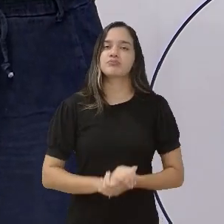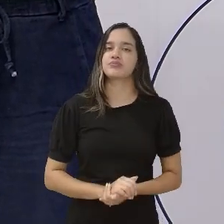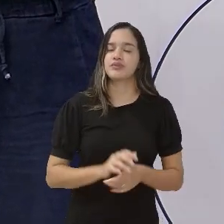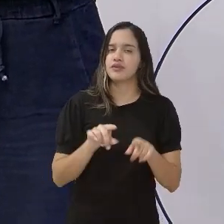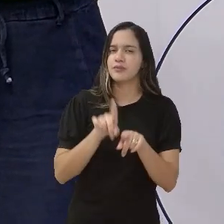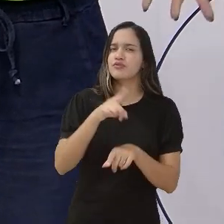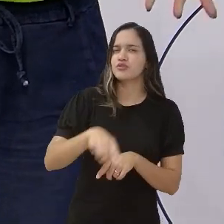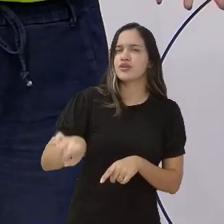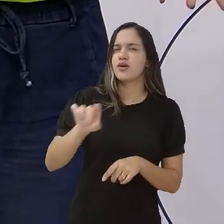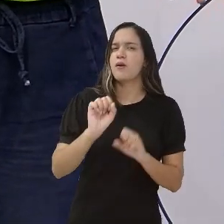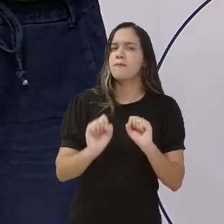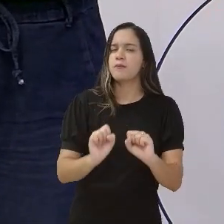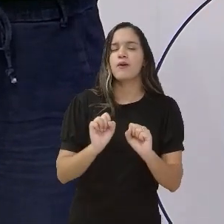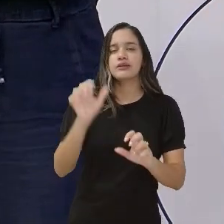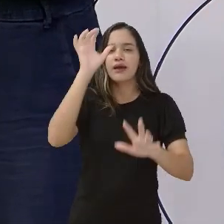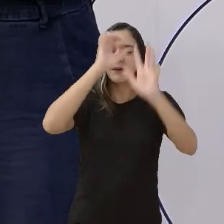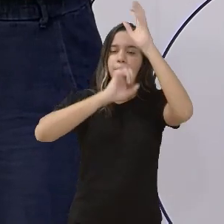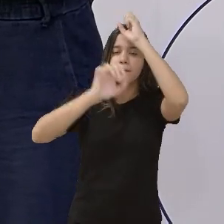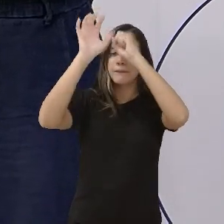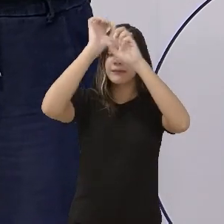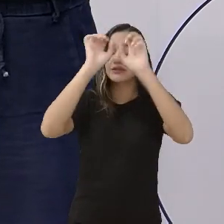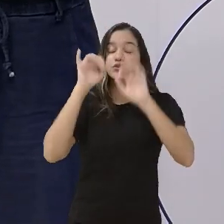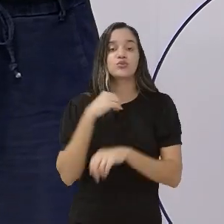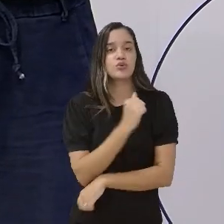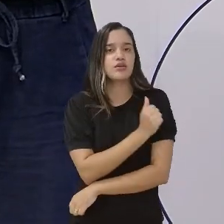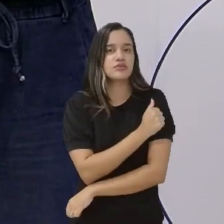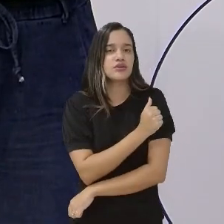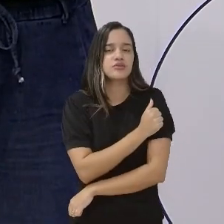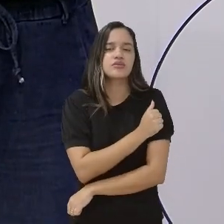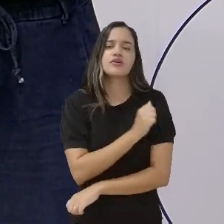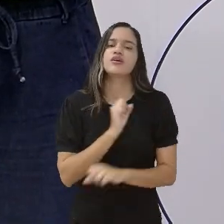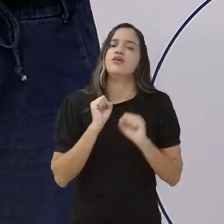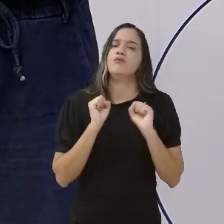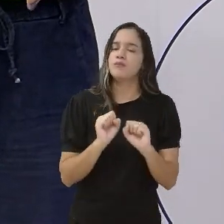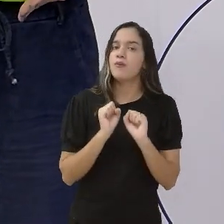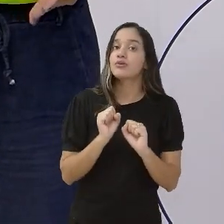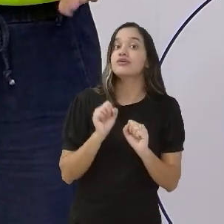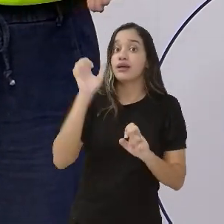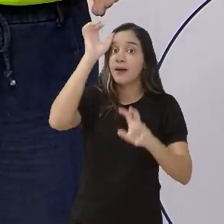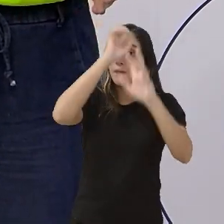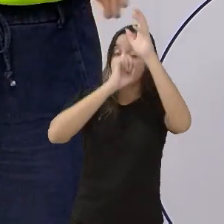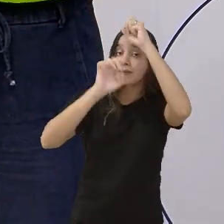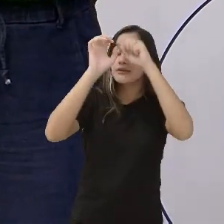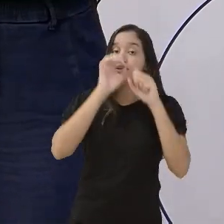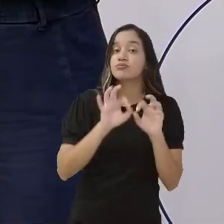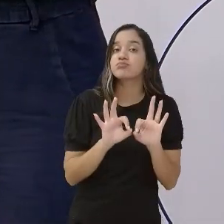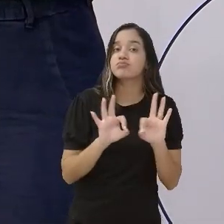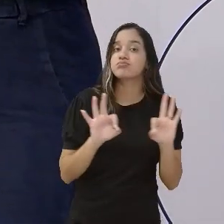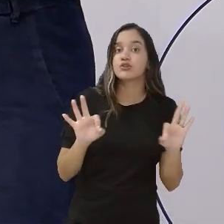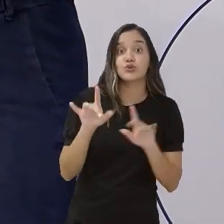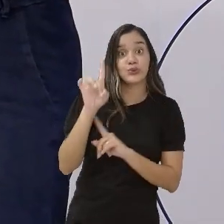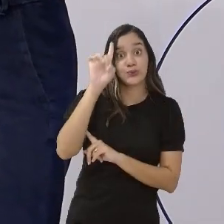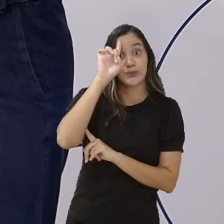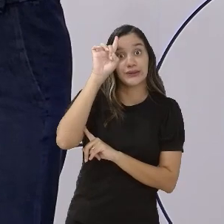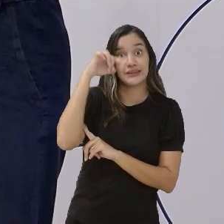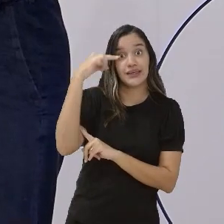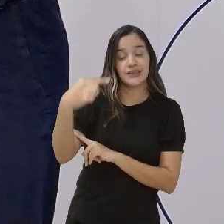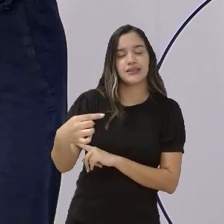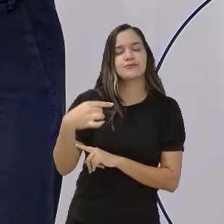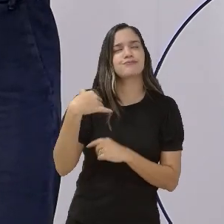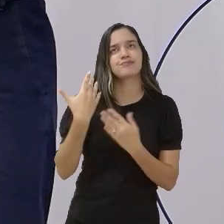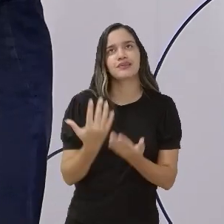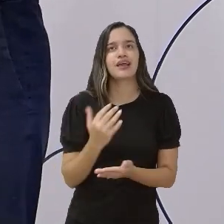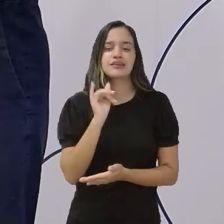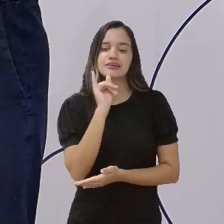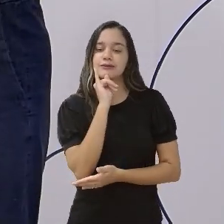disso, vocês também podem aprender, né? Os nossos estudantes podem aprender com esse vídeo as unidades de medida do cotidiano. Quando a gente,